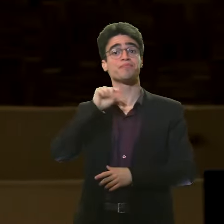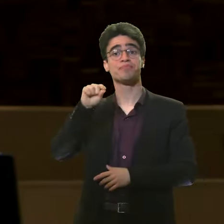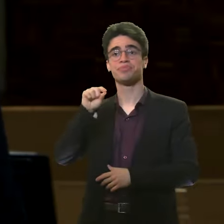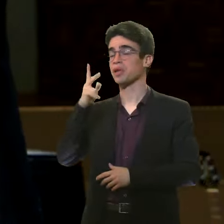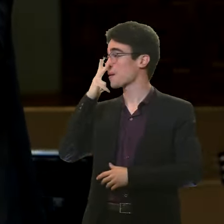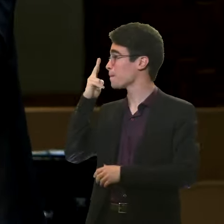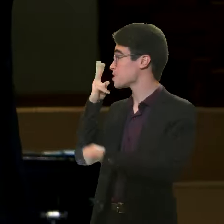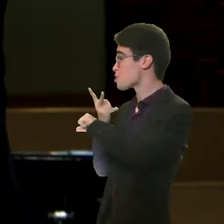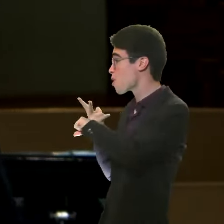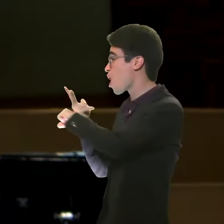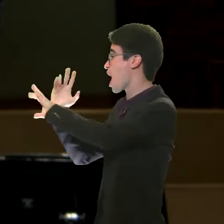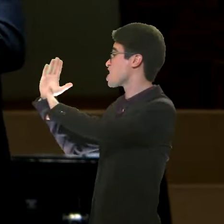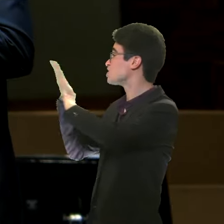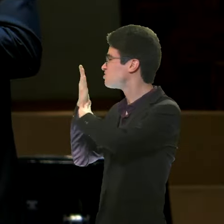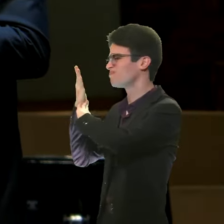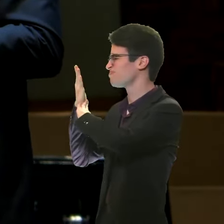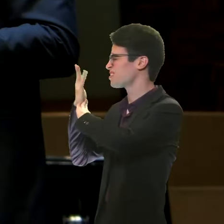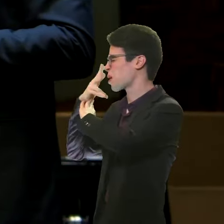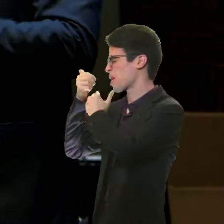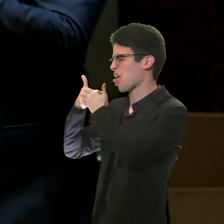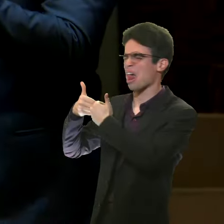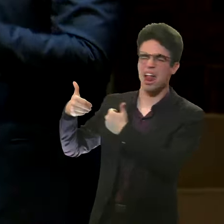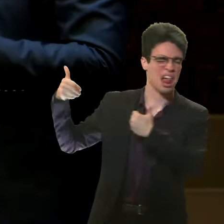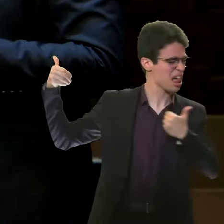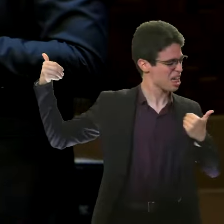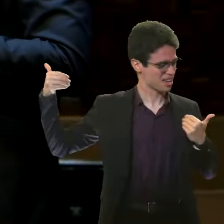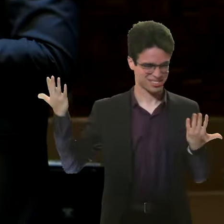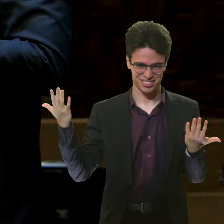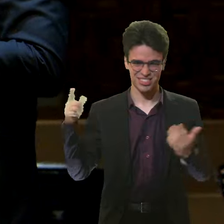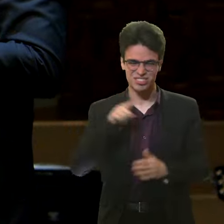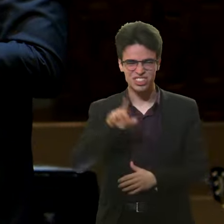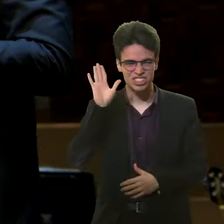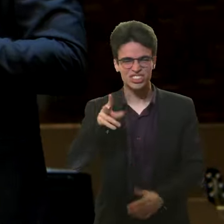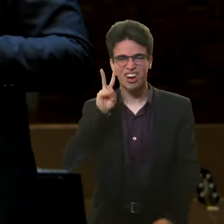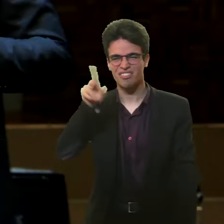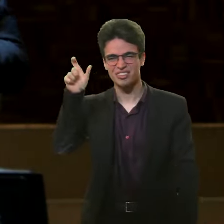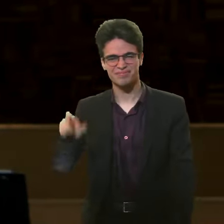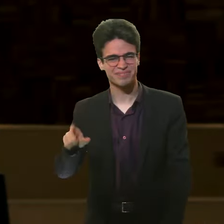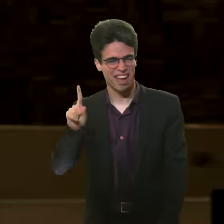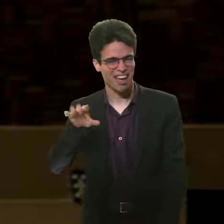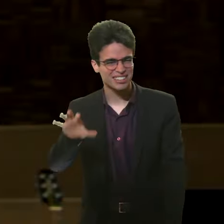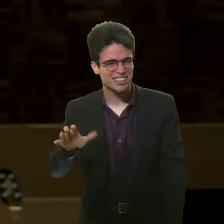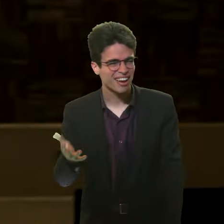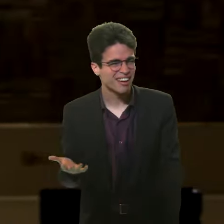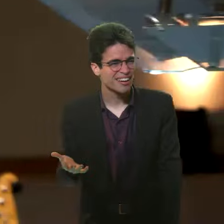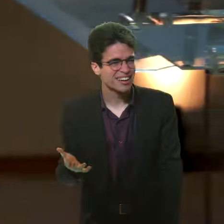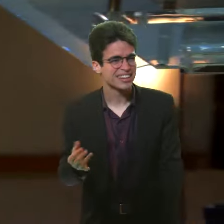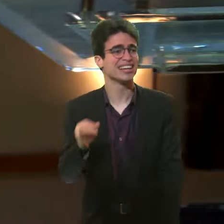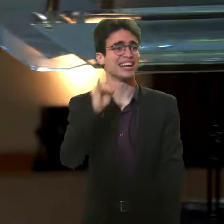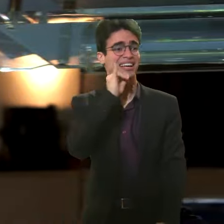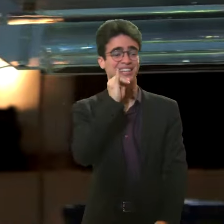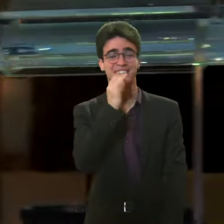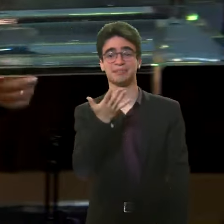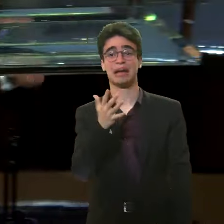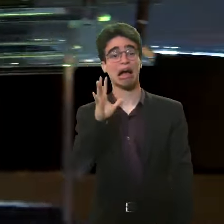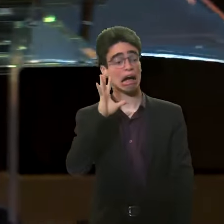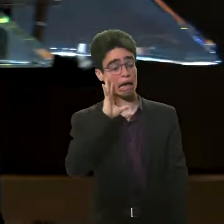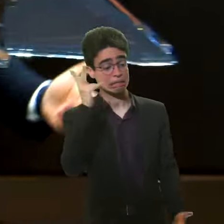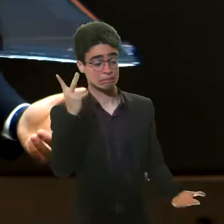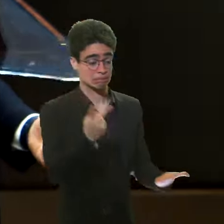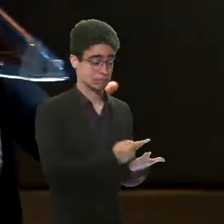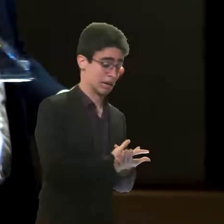nos ajudar, a gente se afasta. Já conheceu alguém assim? Alguém que ao invés, deu uma